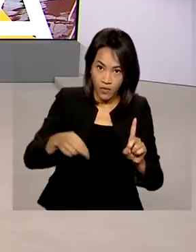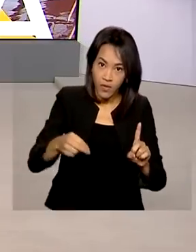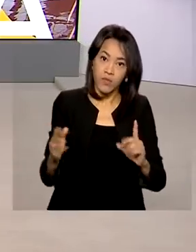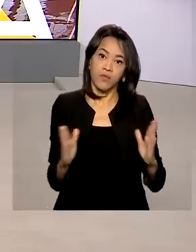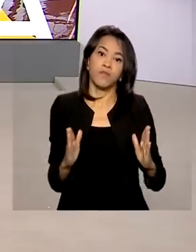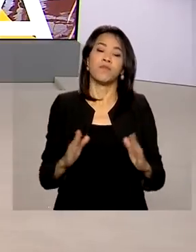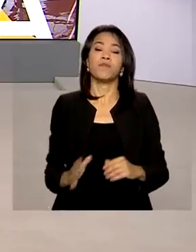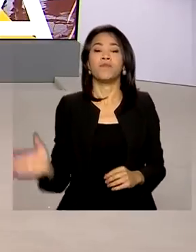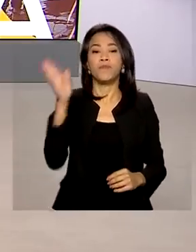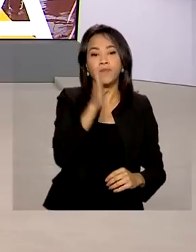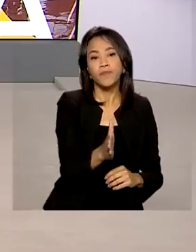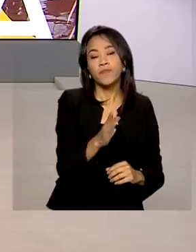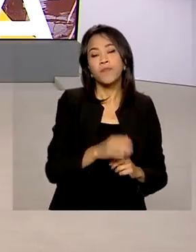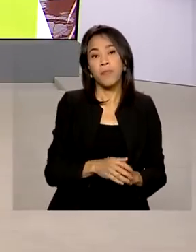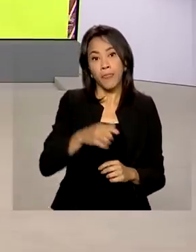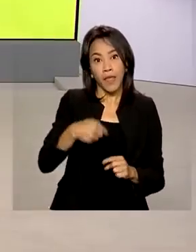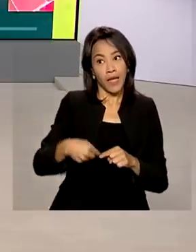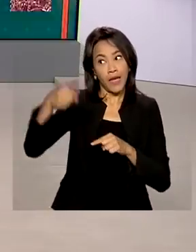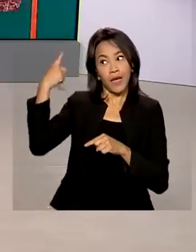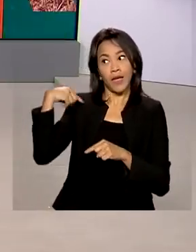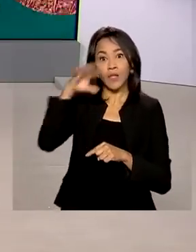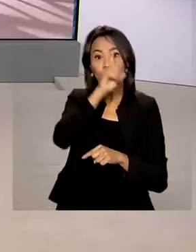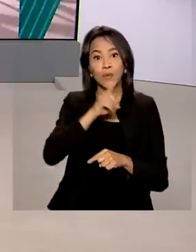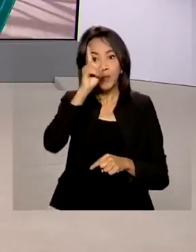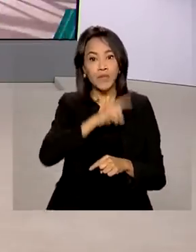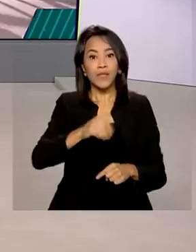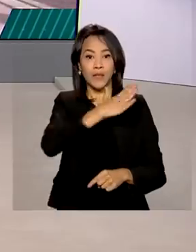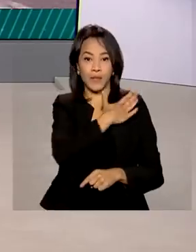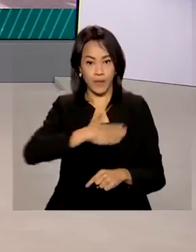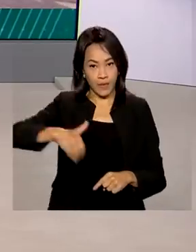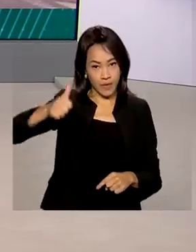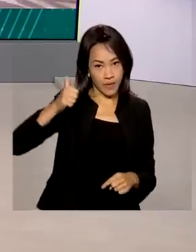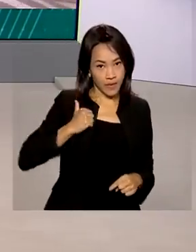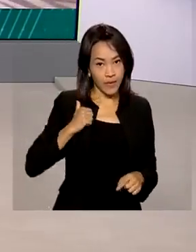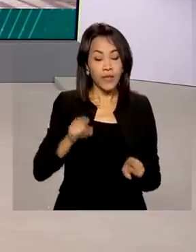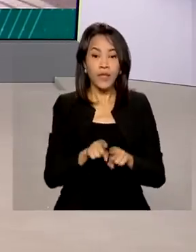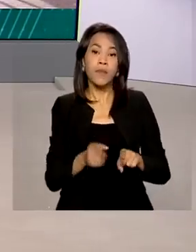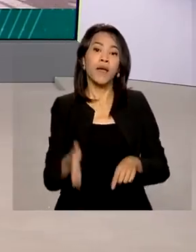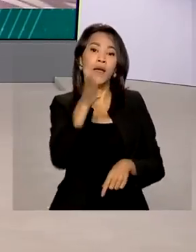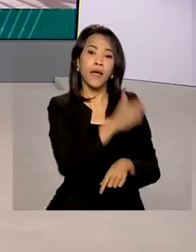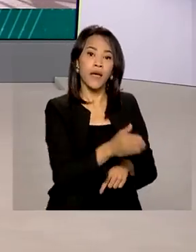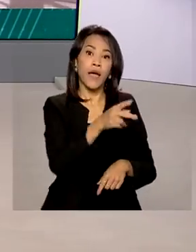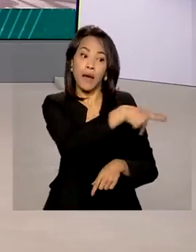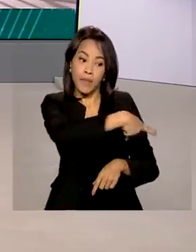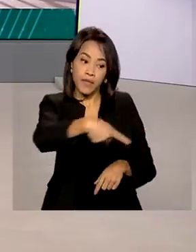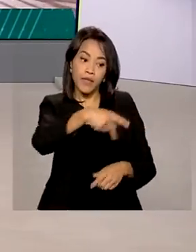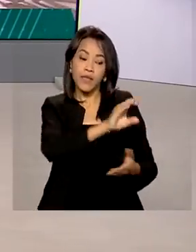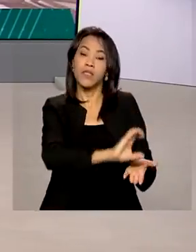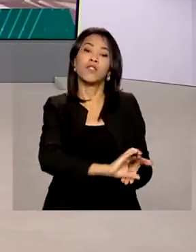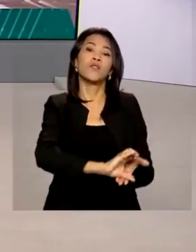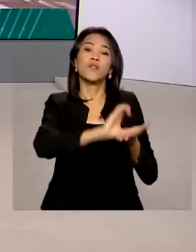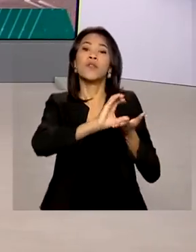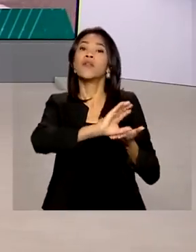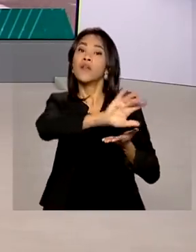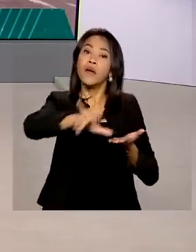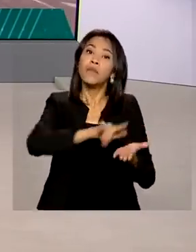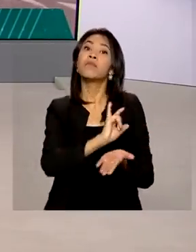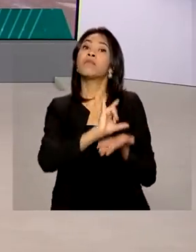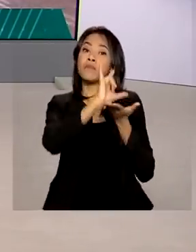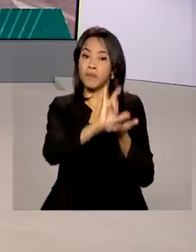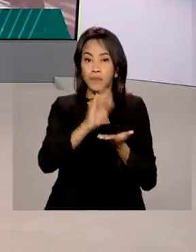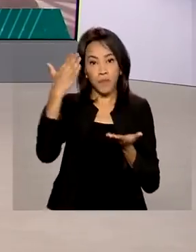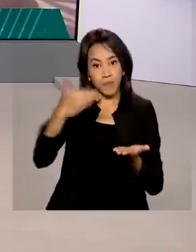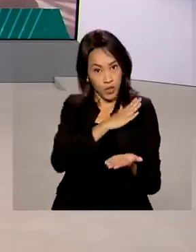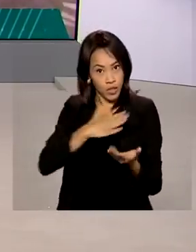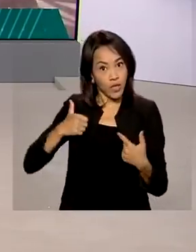E nesse domingo, dia das mães, a primeira-dama e presidente do Conselho do Programa Pátria Voluntária, Michele Bolsonaro, e